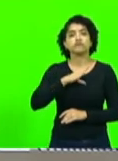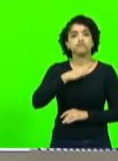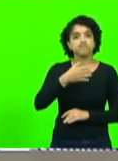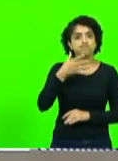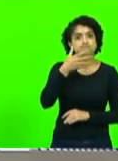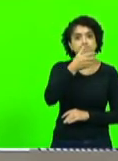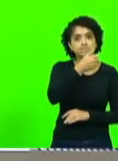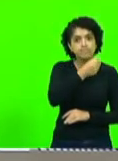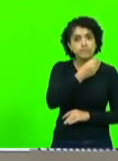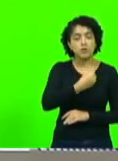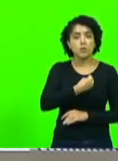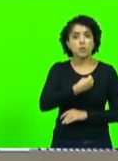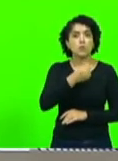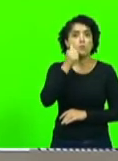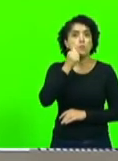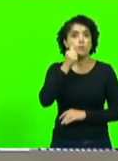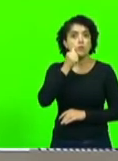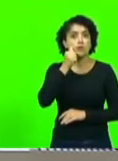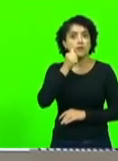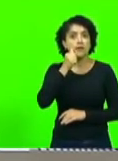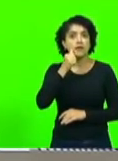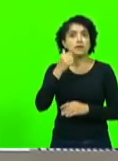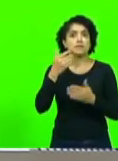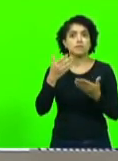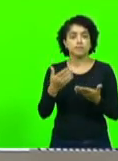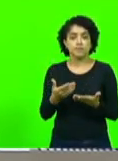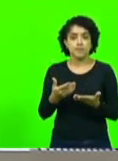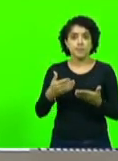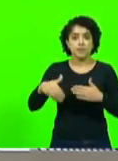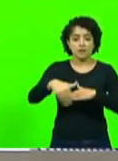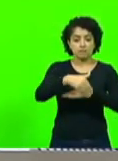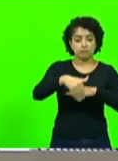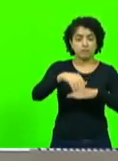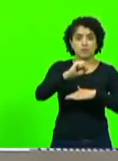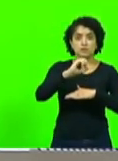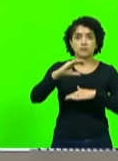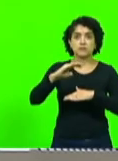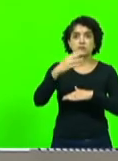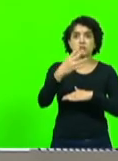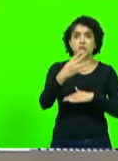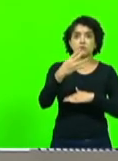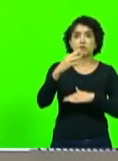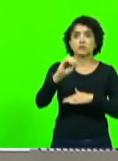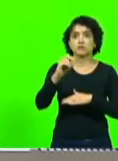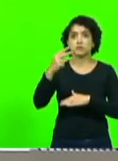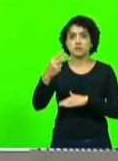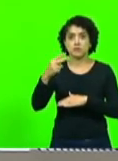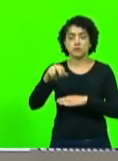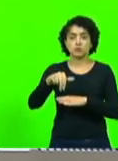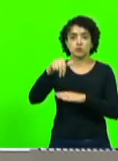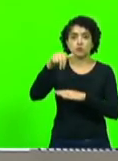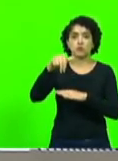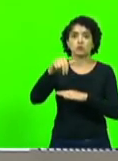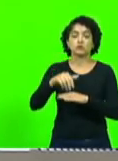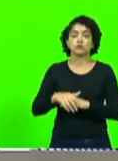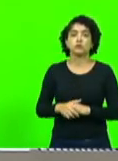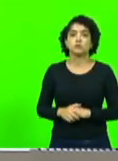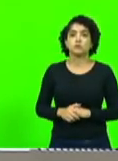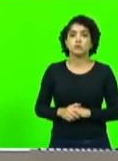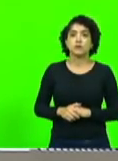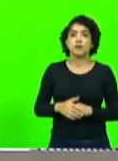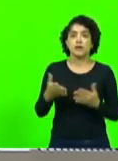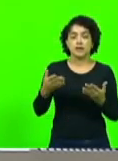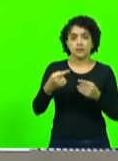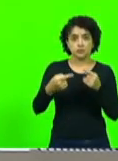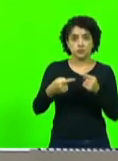a vida de uma mulher acidentada nas margens da SC 402, no norte da ilha. Em